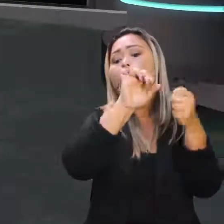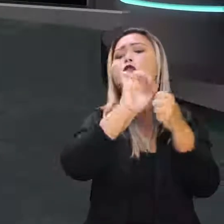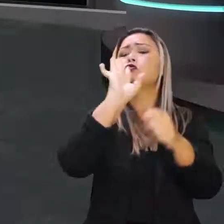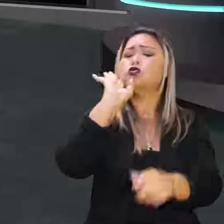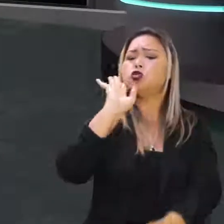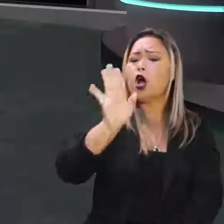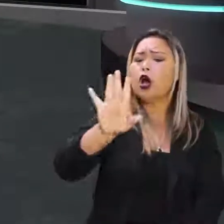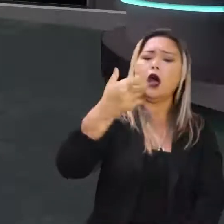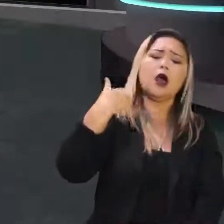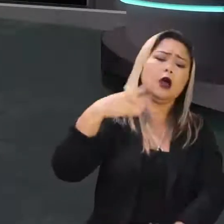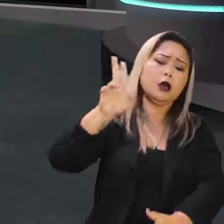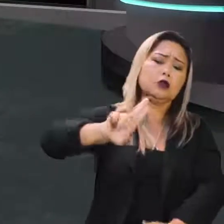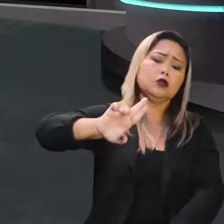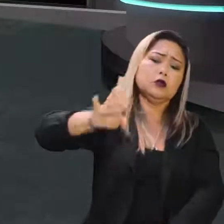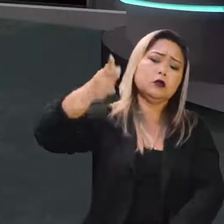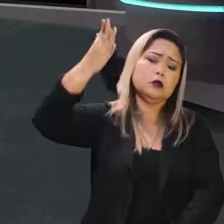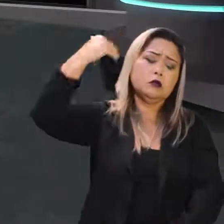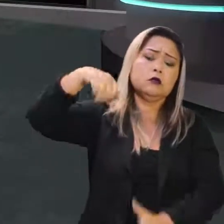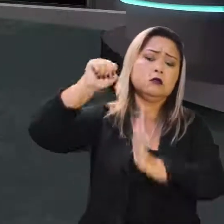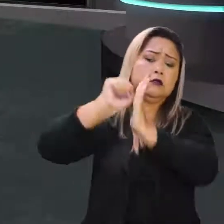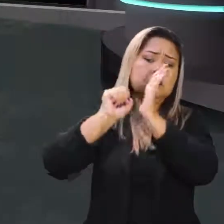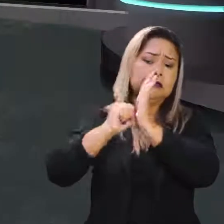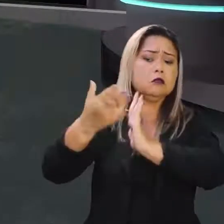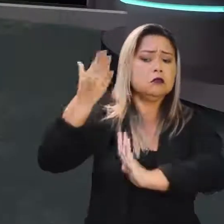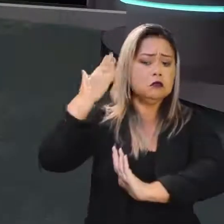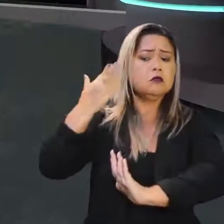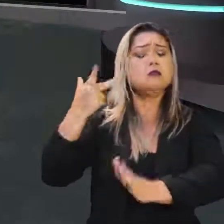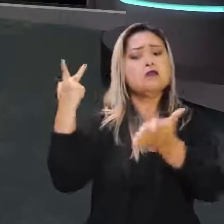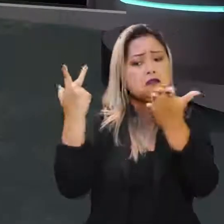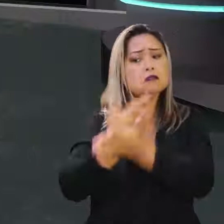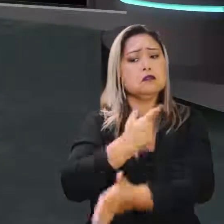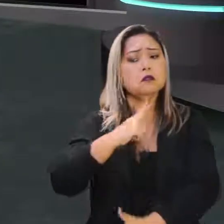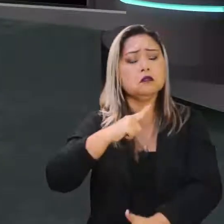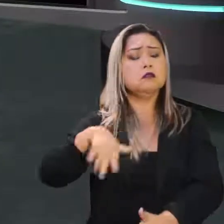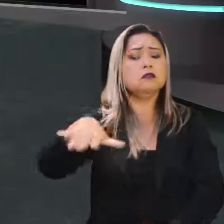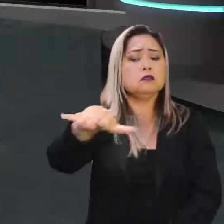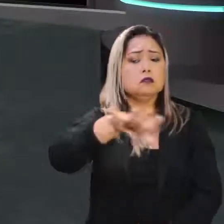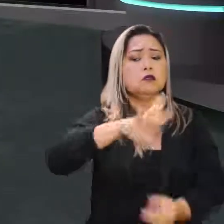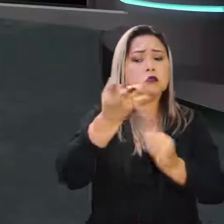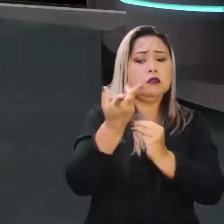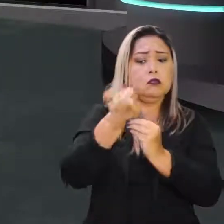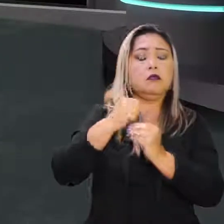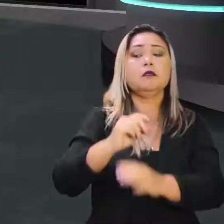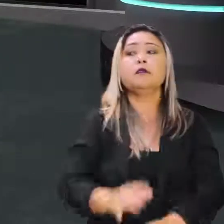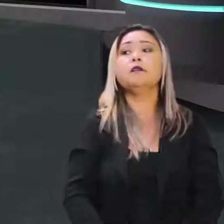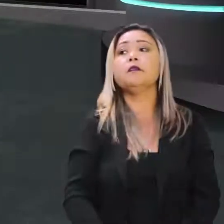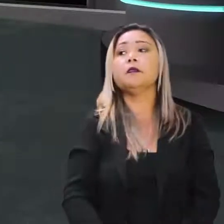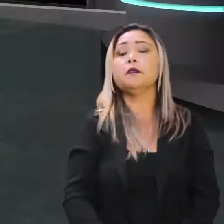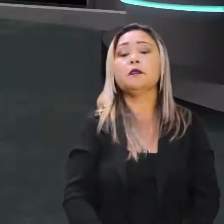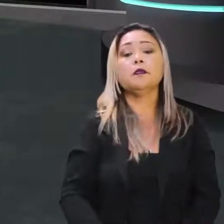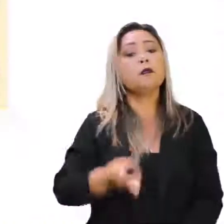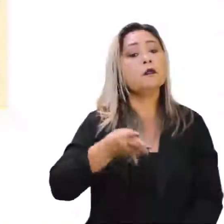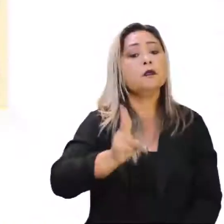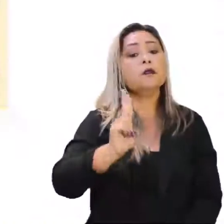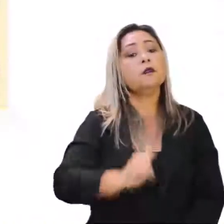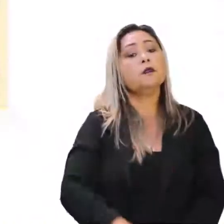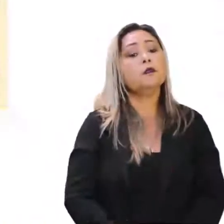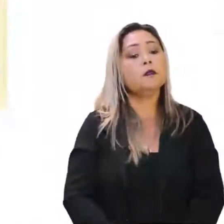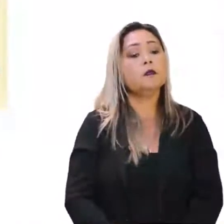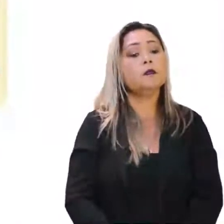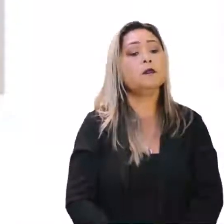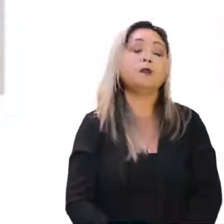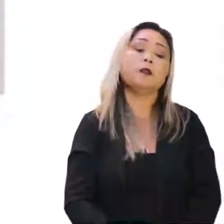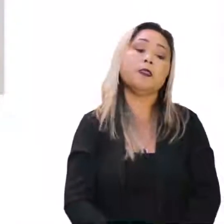foram vistos com lá um novo olhar. muitos séculos atrás. Isso acontece muito na arte, viu, pessoal? Então, vamos seguir aqui com o